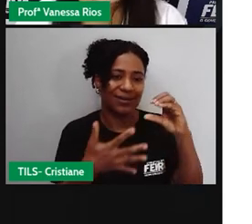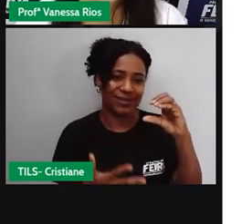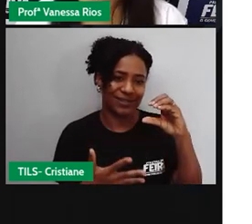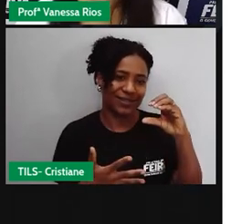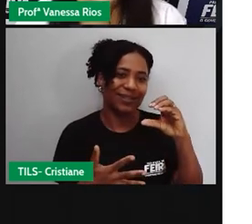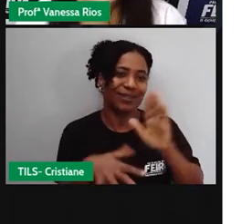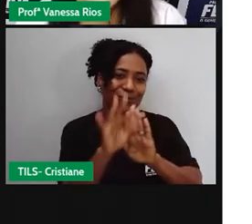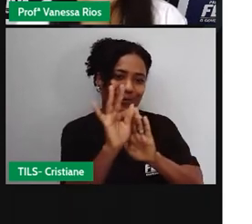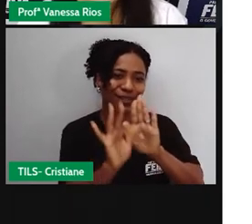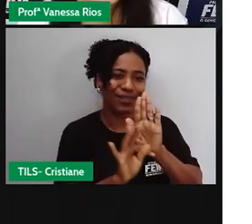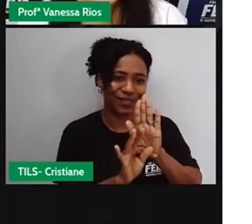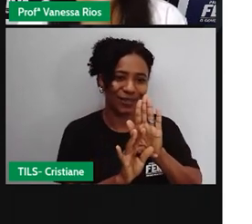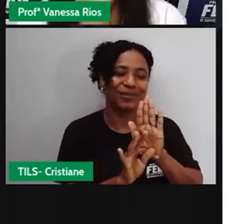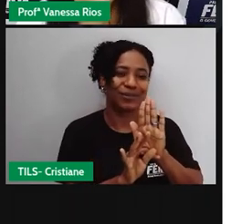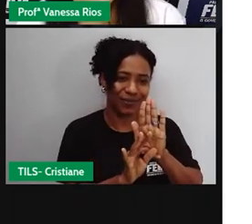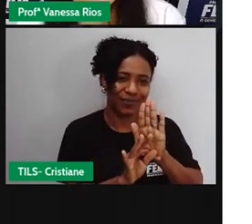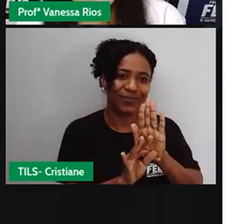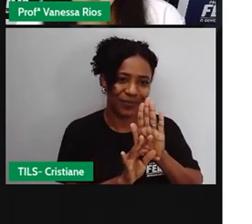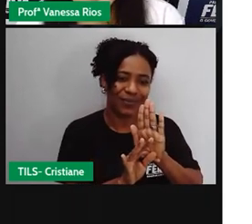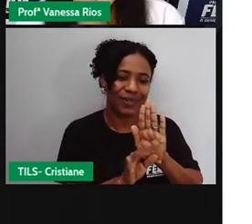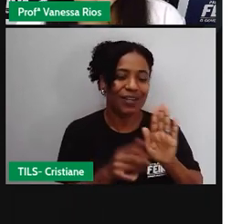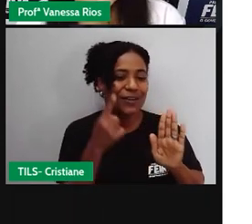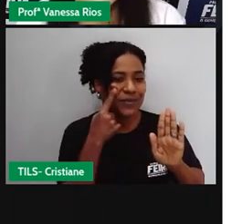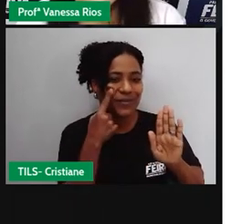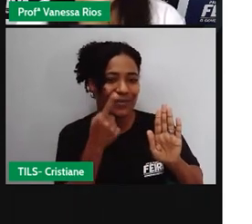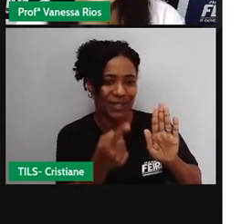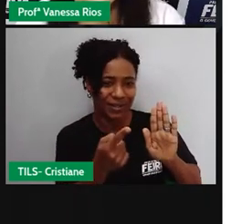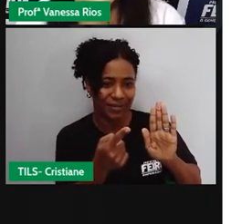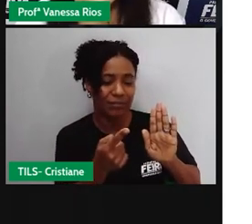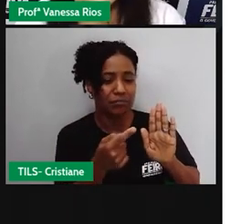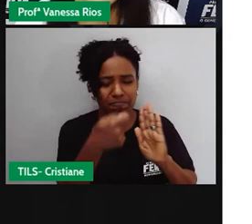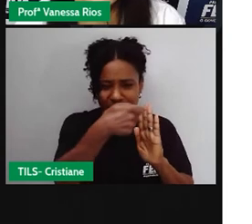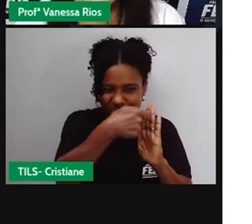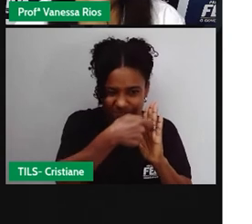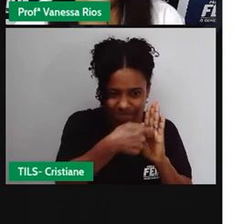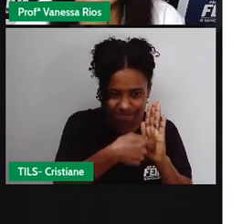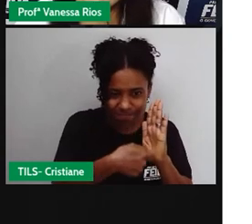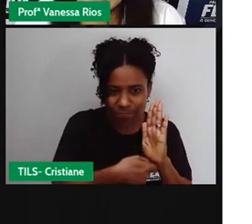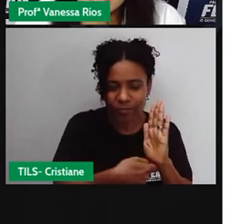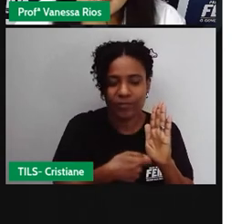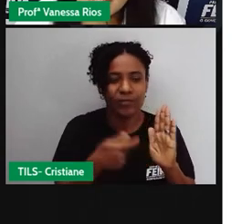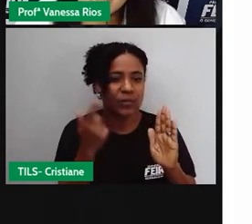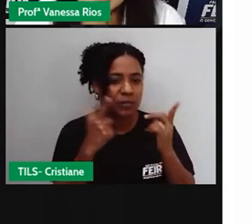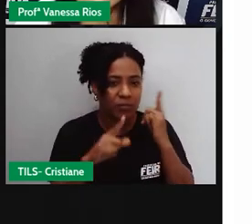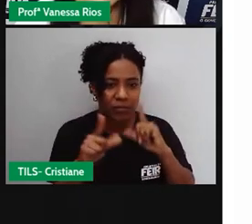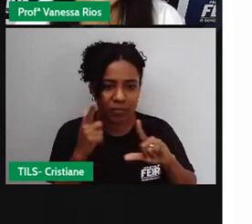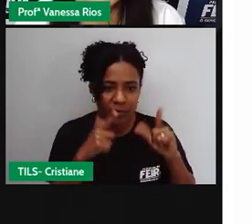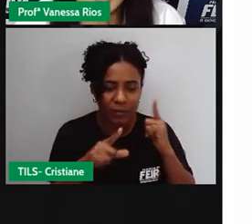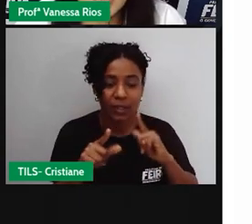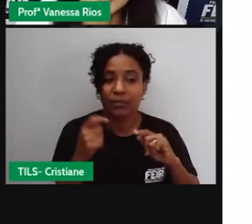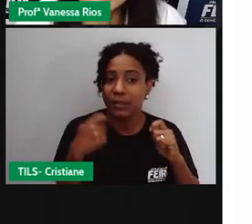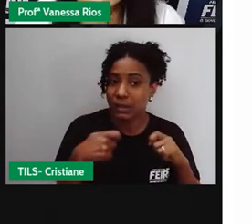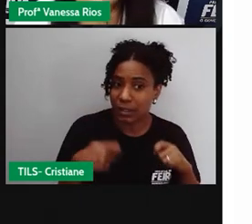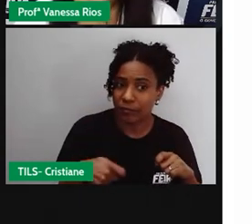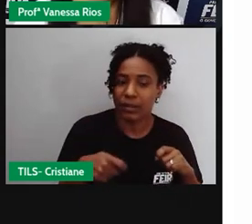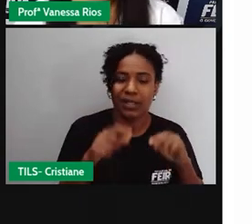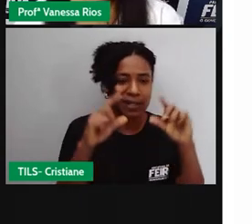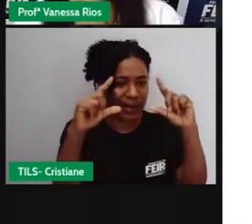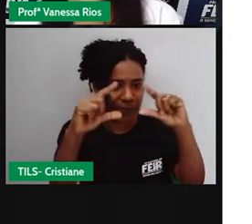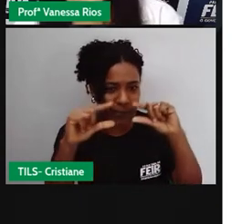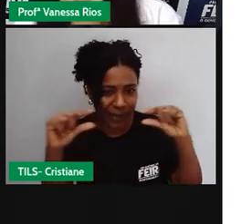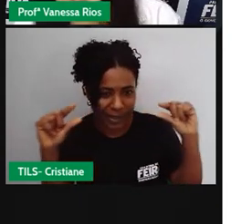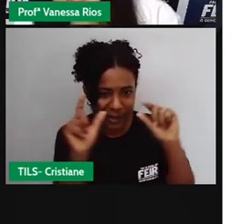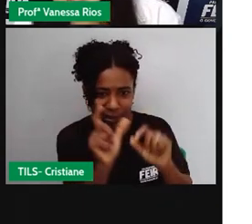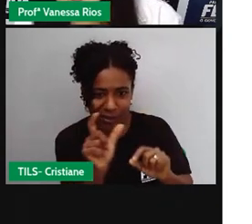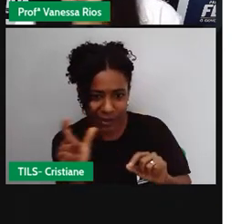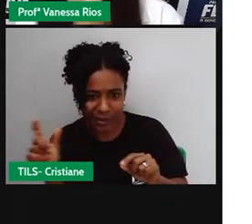e produzir da forma como vocês conseguirem, né? Observando, sim, a métrica,